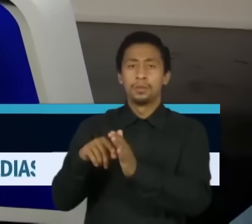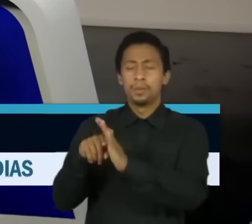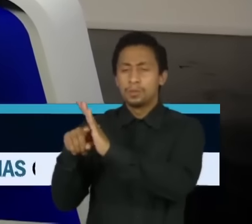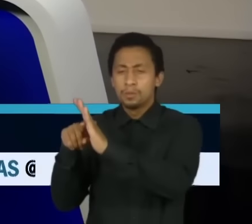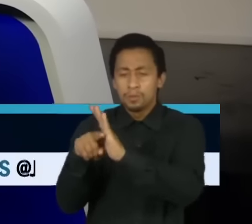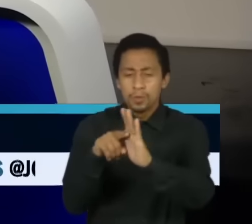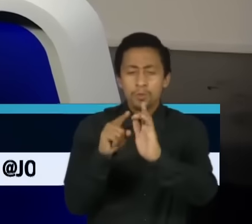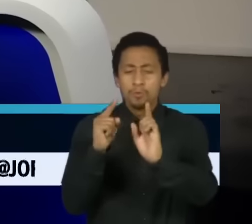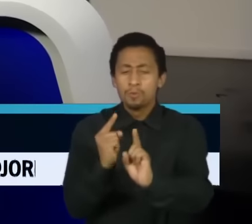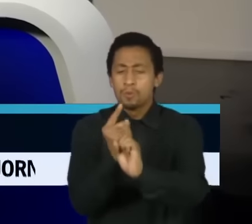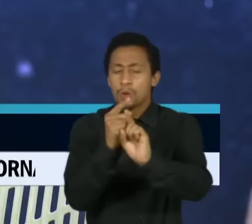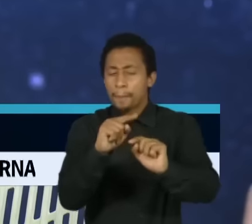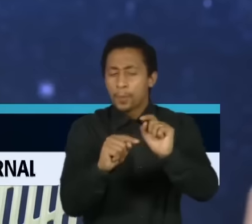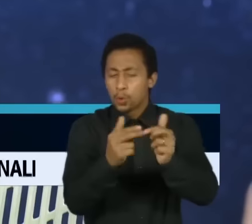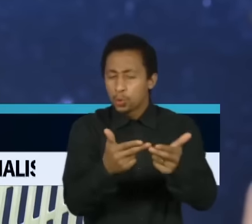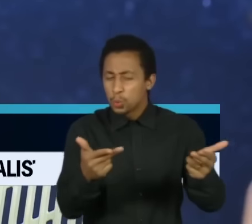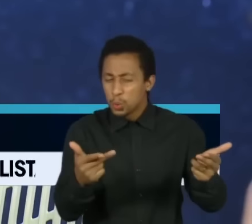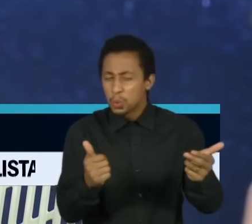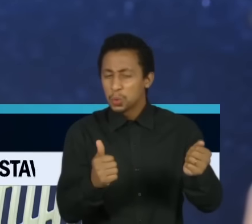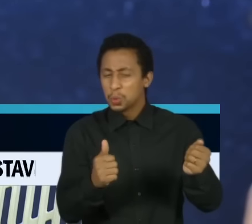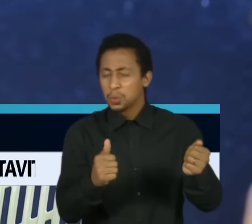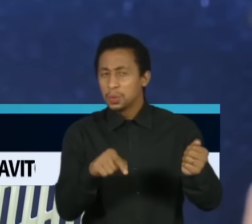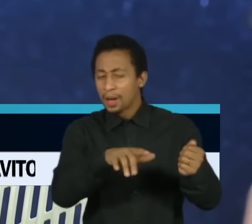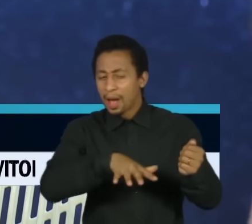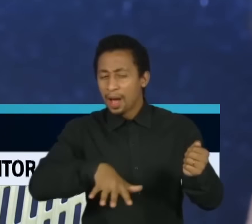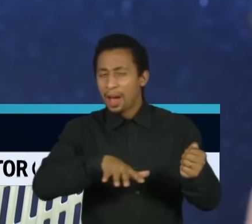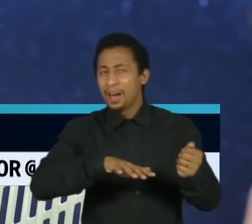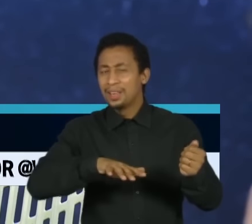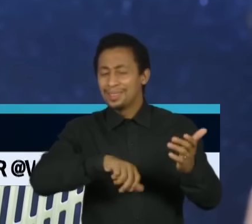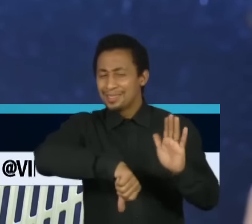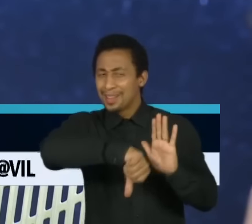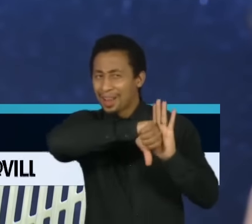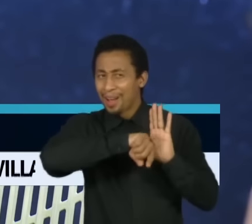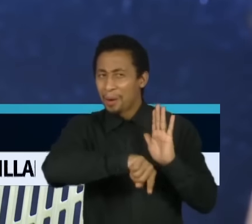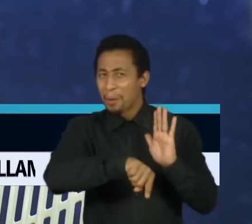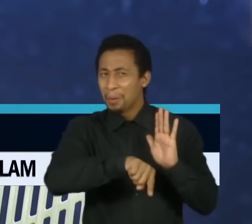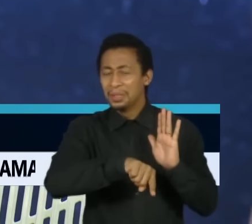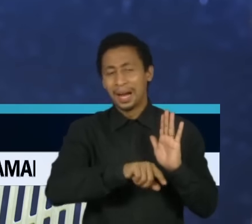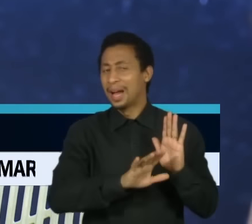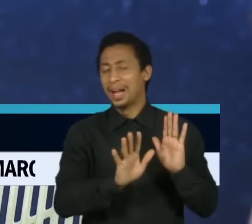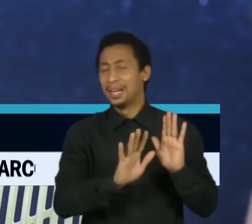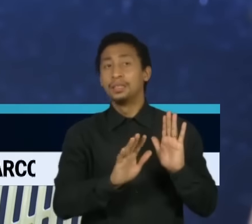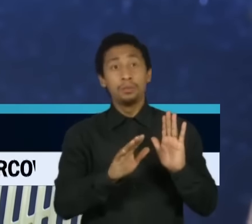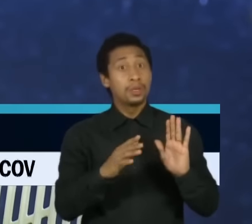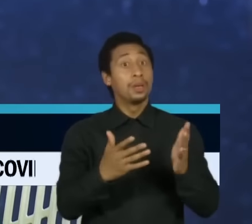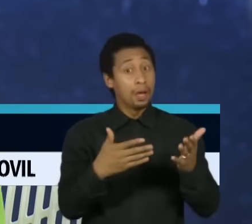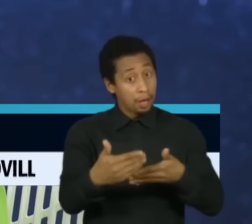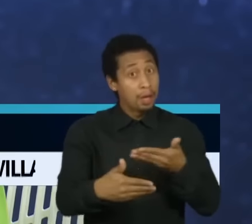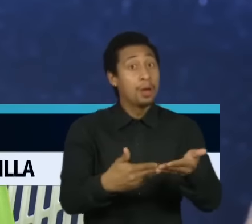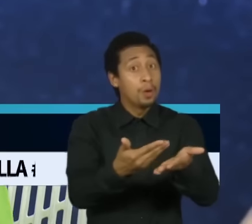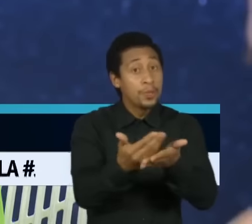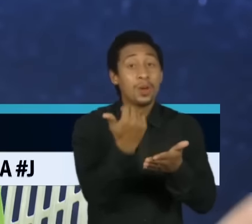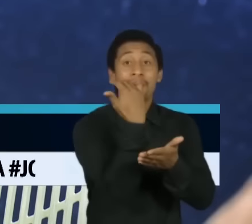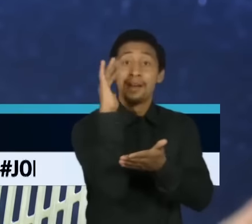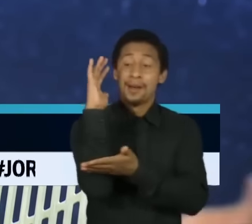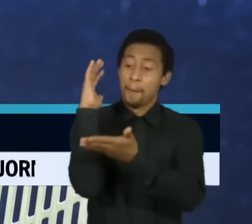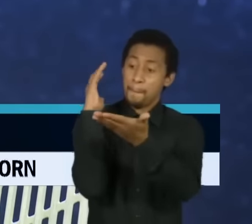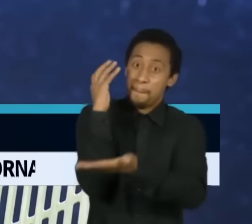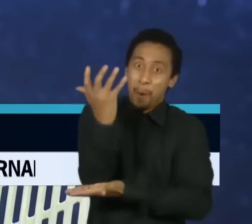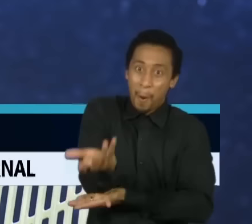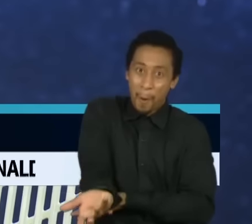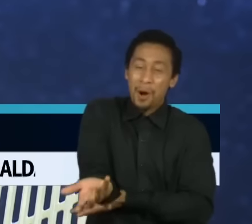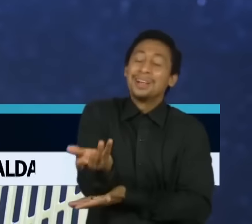desmatamento ilegal, já que muito desmatamento ilegal está sendo legalizado justamente para dar essa